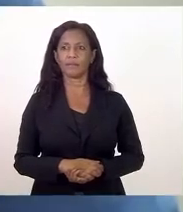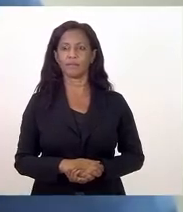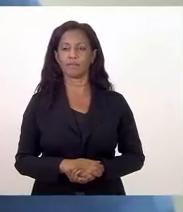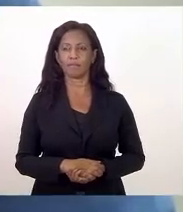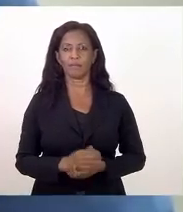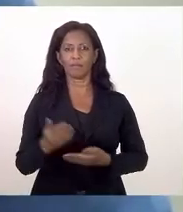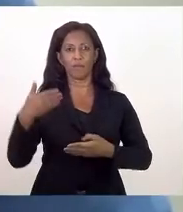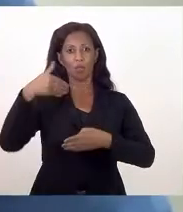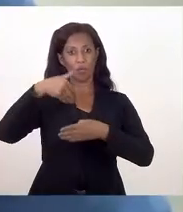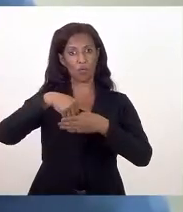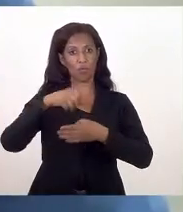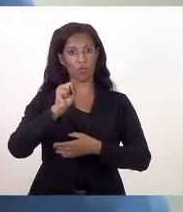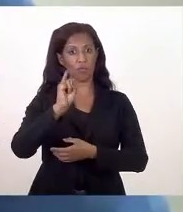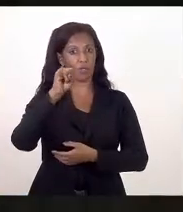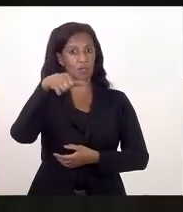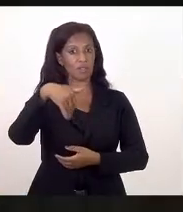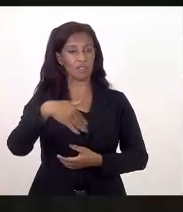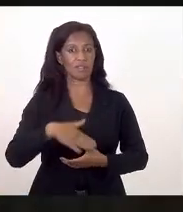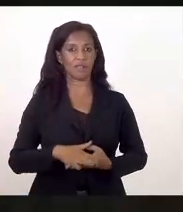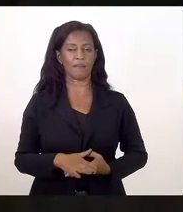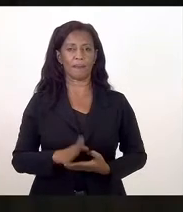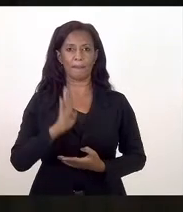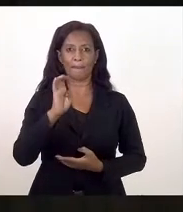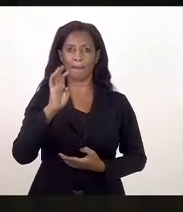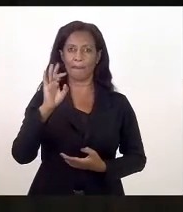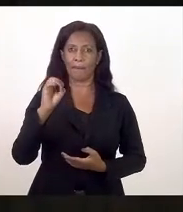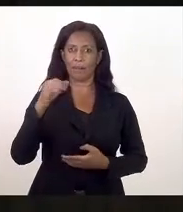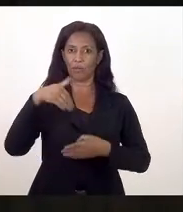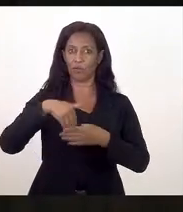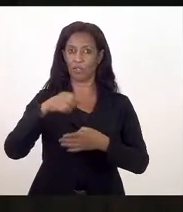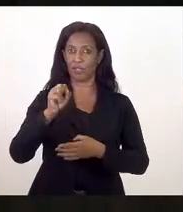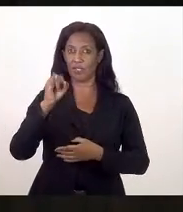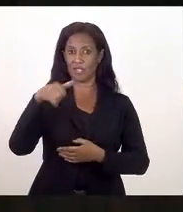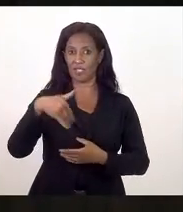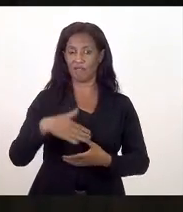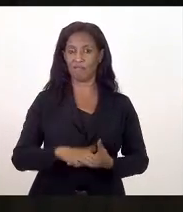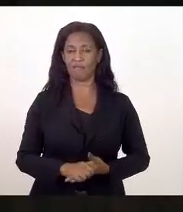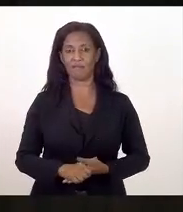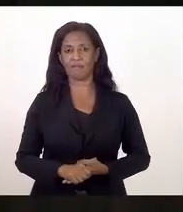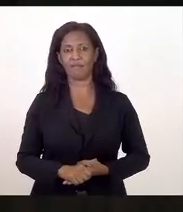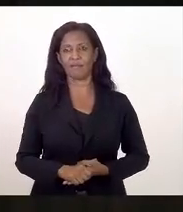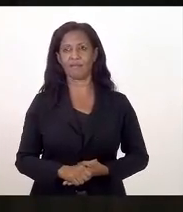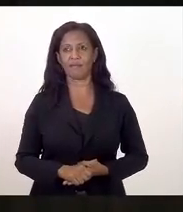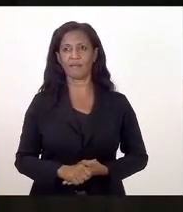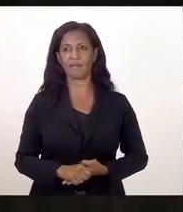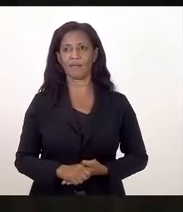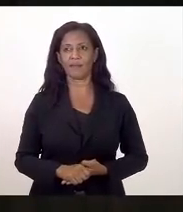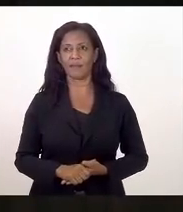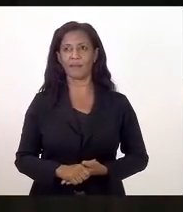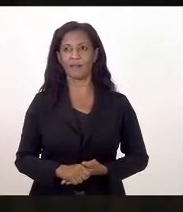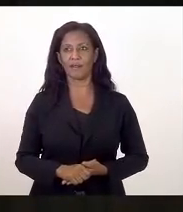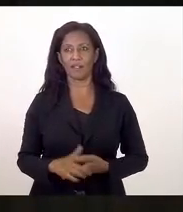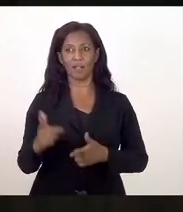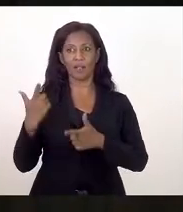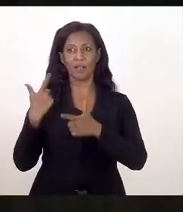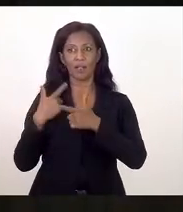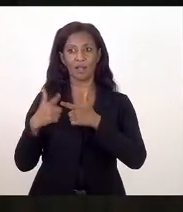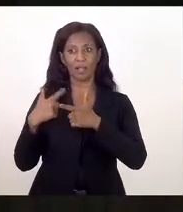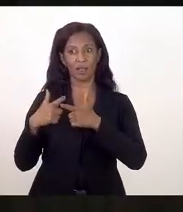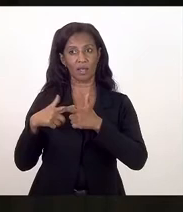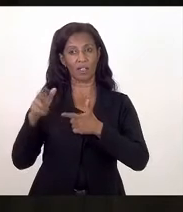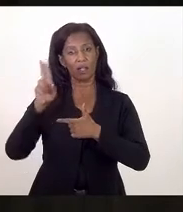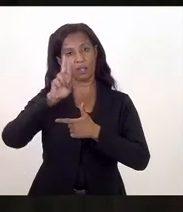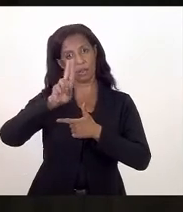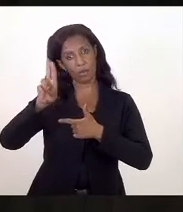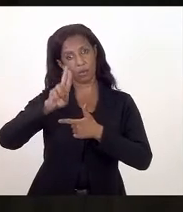Voto sim, presidente. Deputado Bebeto, vota sim. Qual é o problema? Porque essa votação é nominal.